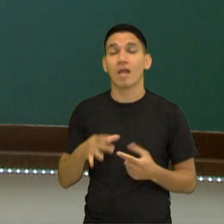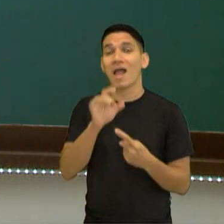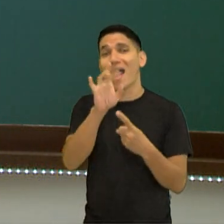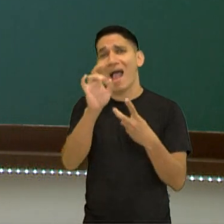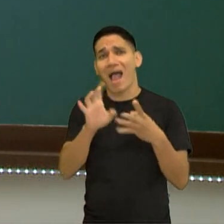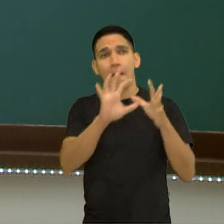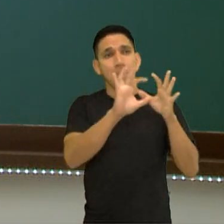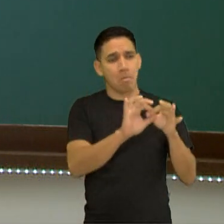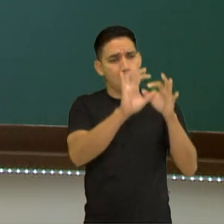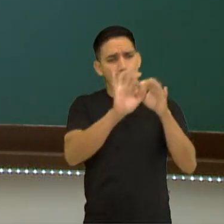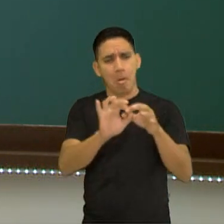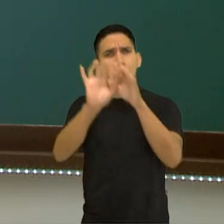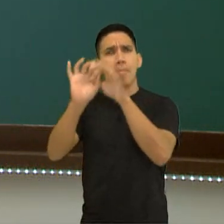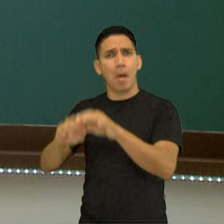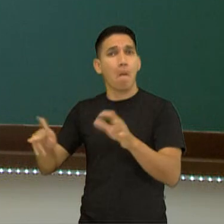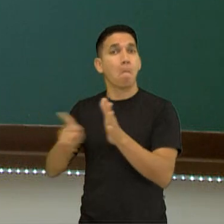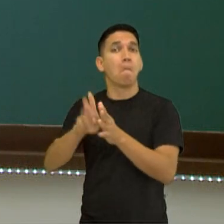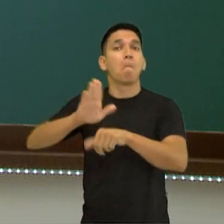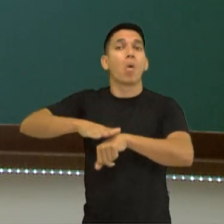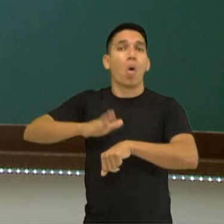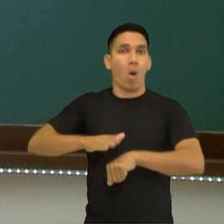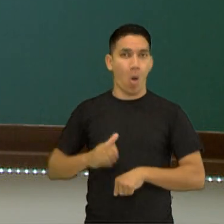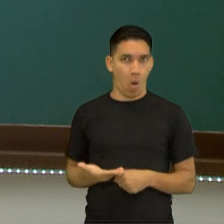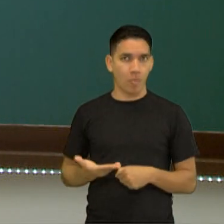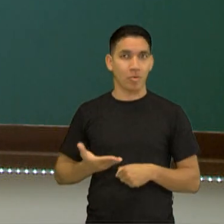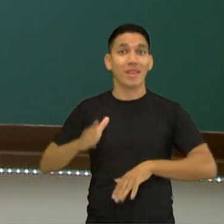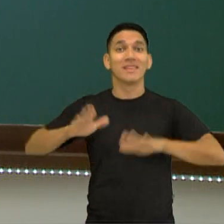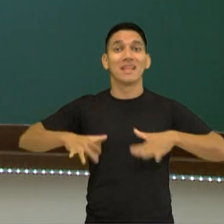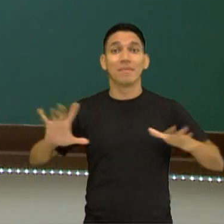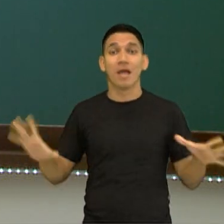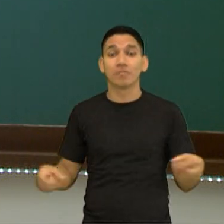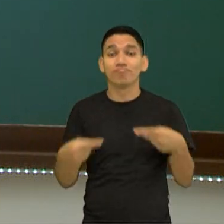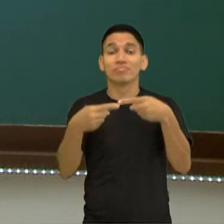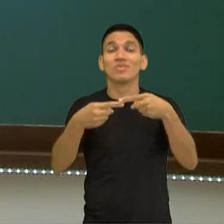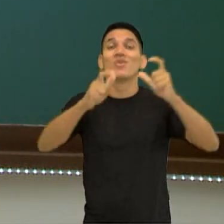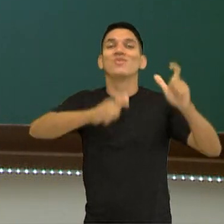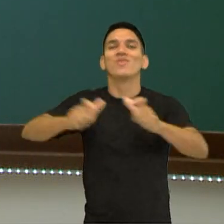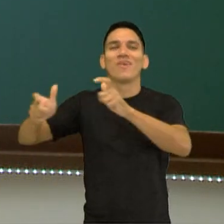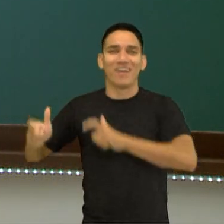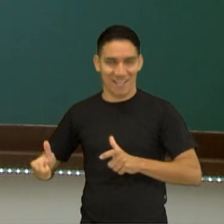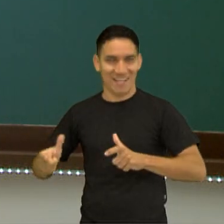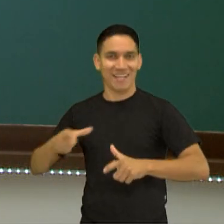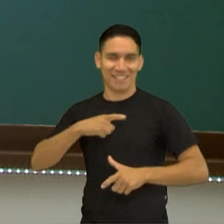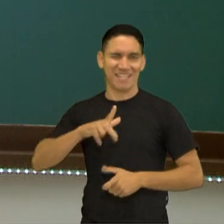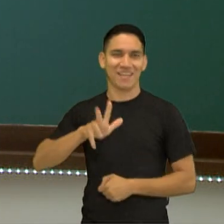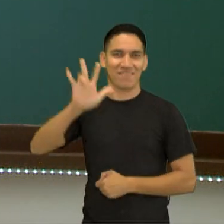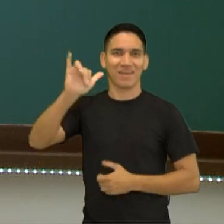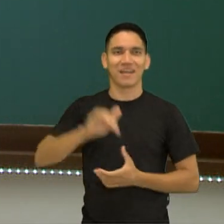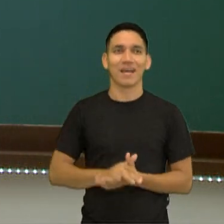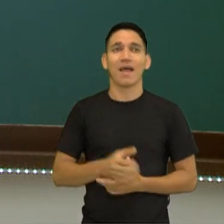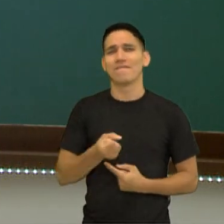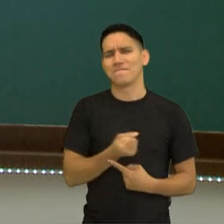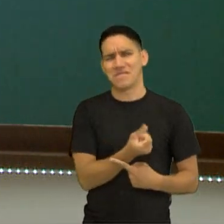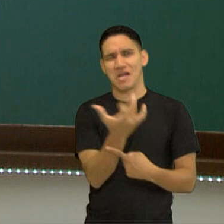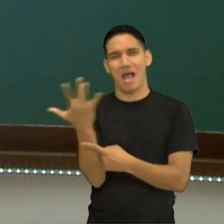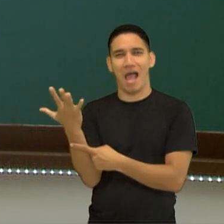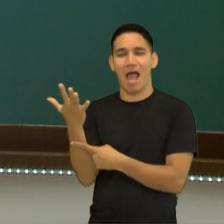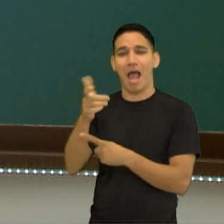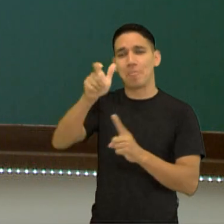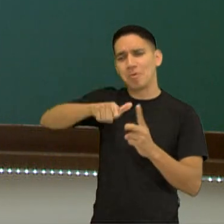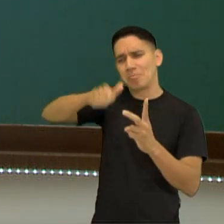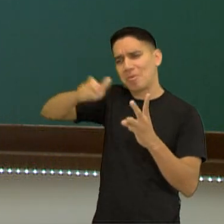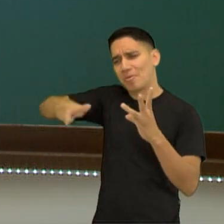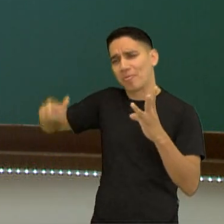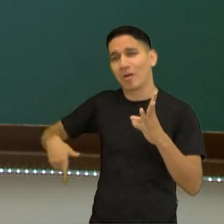Olimpíada tem o seu próprio mascote baseado no lugar onde a Olimpíada vai acontecer. Eu tenho aqui vários mascotes dos